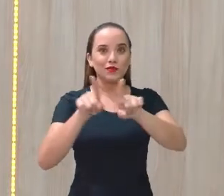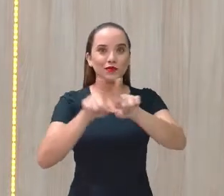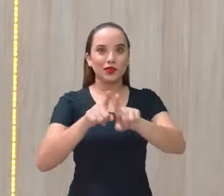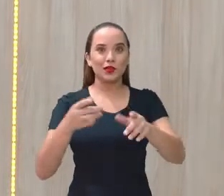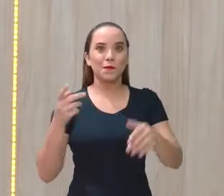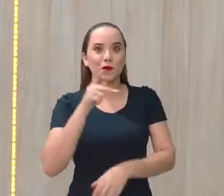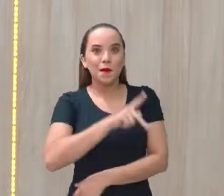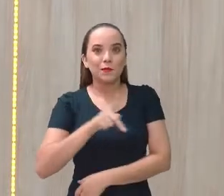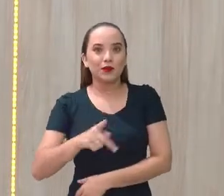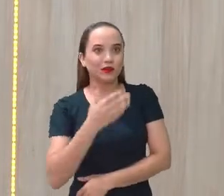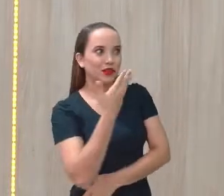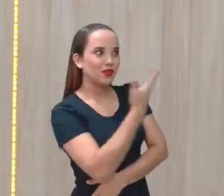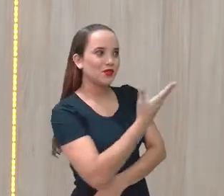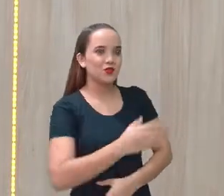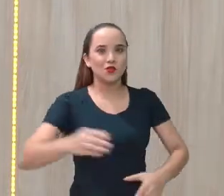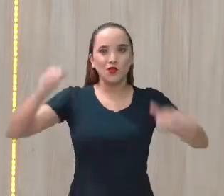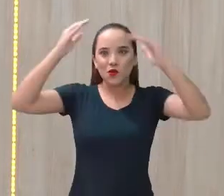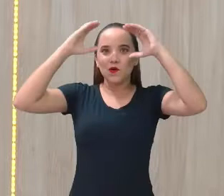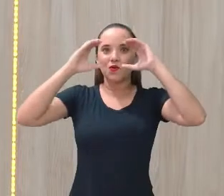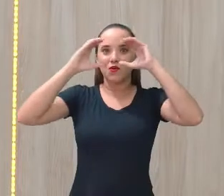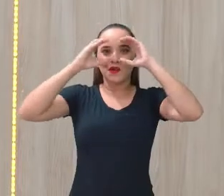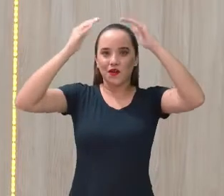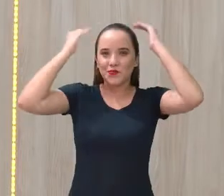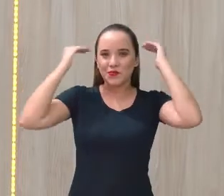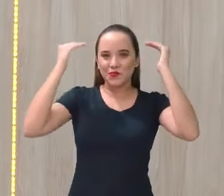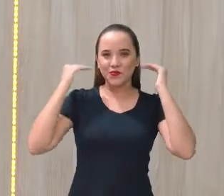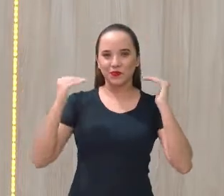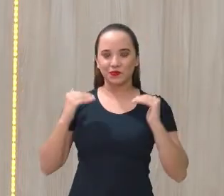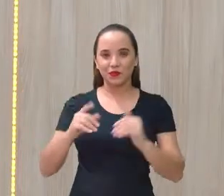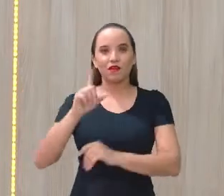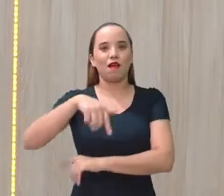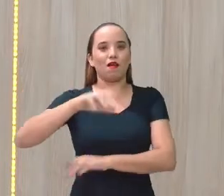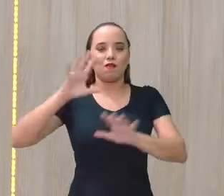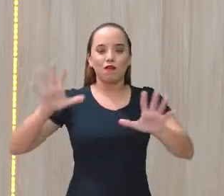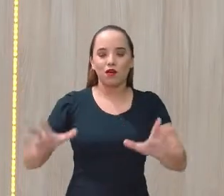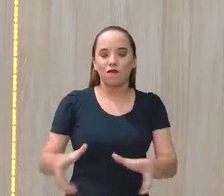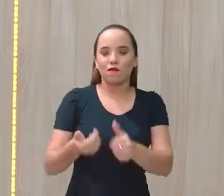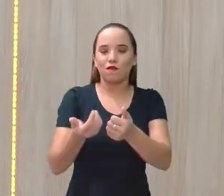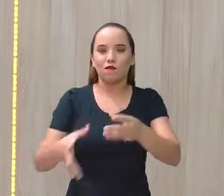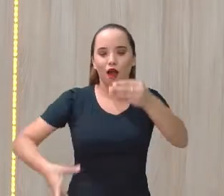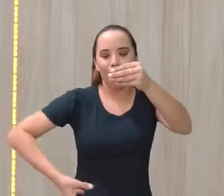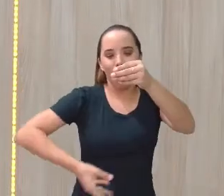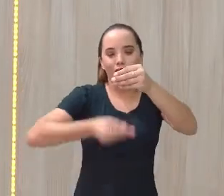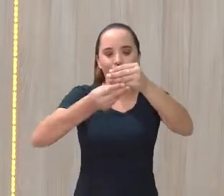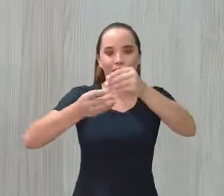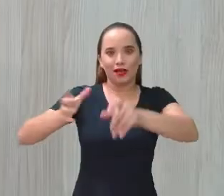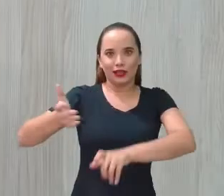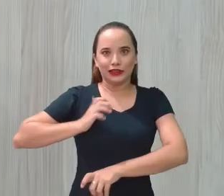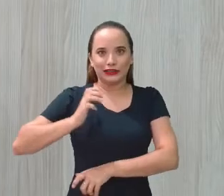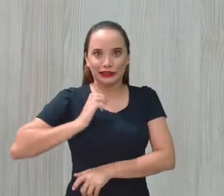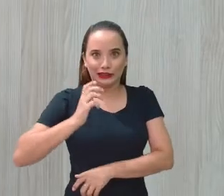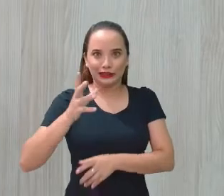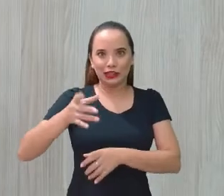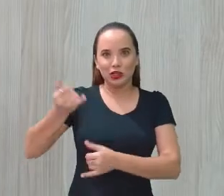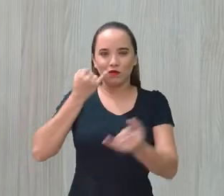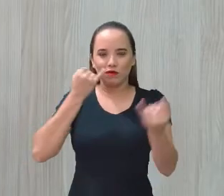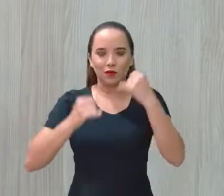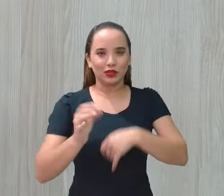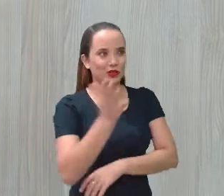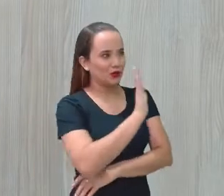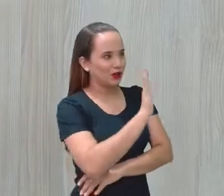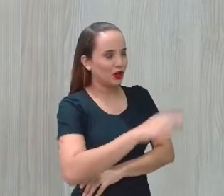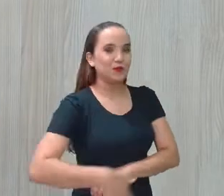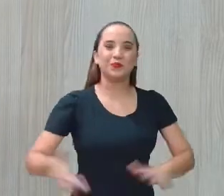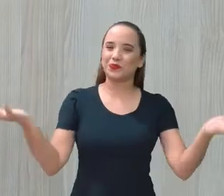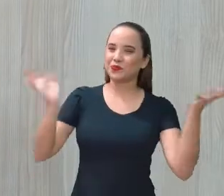professora Camille, que vai deixar nossa aula ainda mais rica em aprendizagem. Olá, Camille! Olá, professora